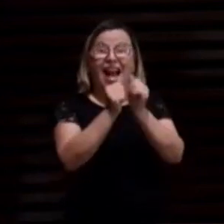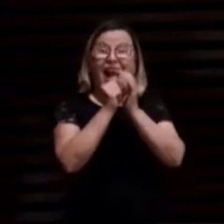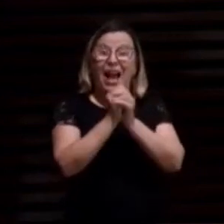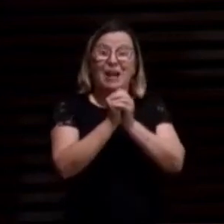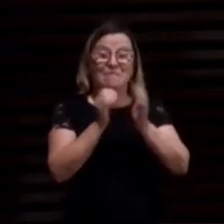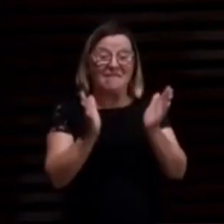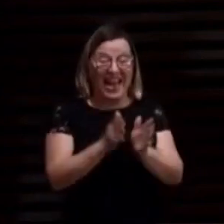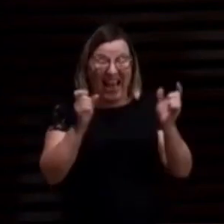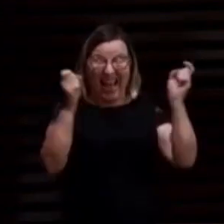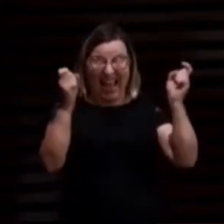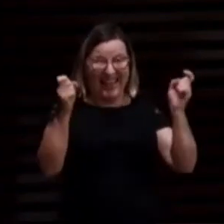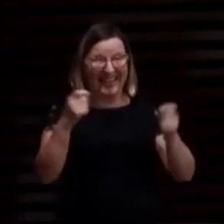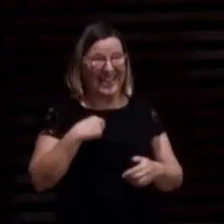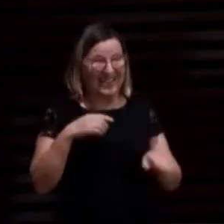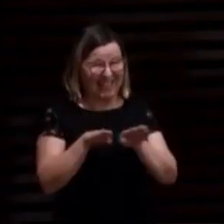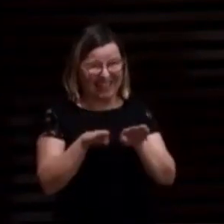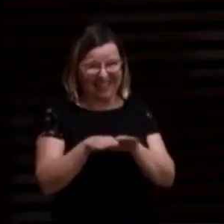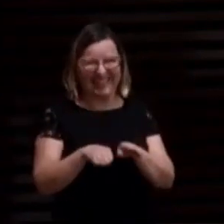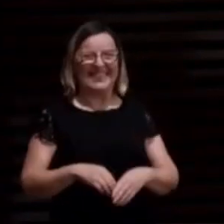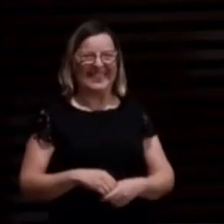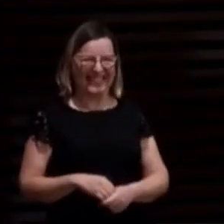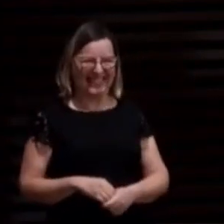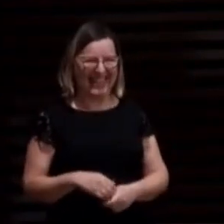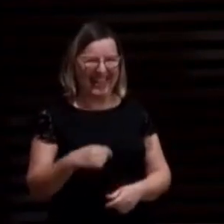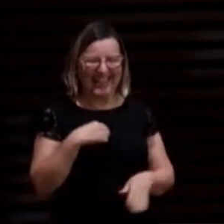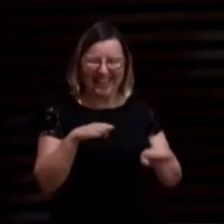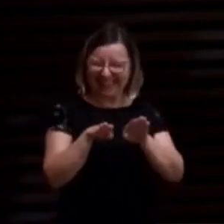eles iam dizer, eu também.